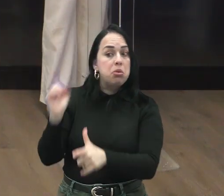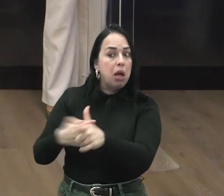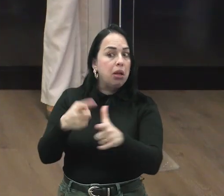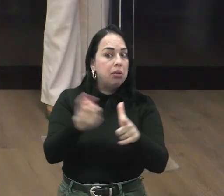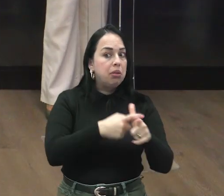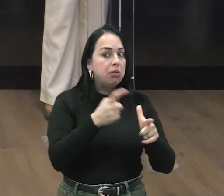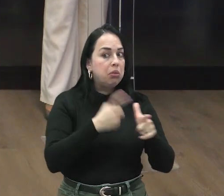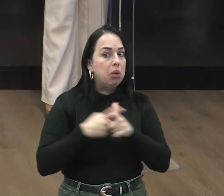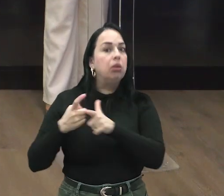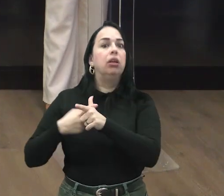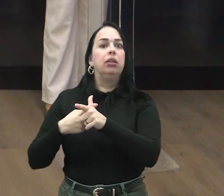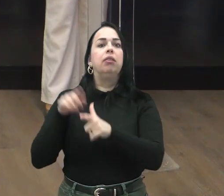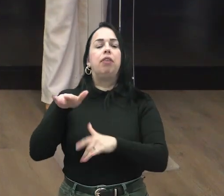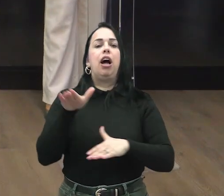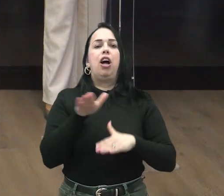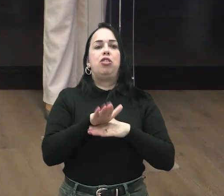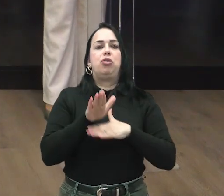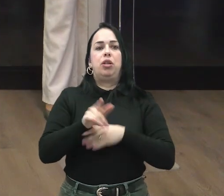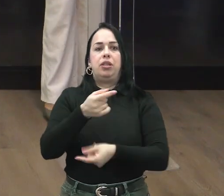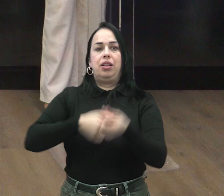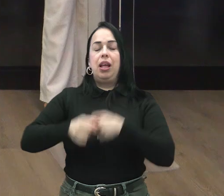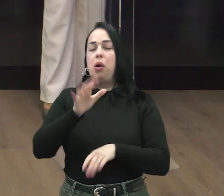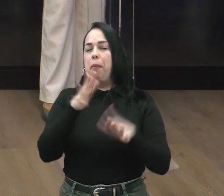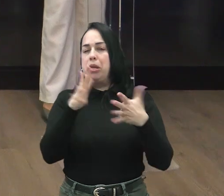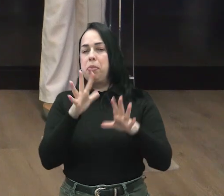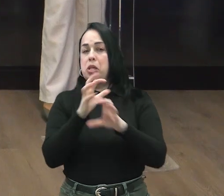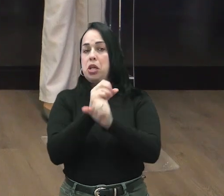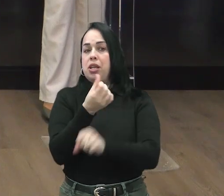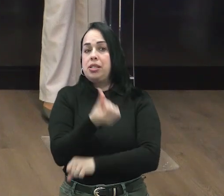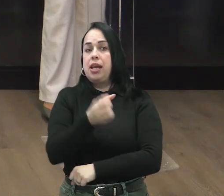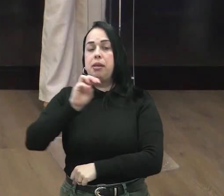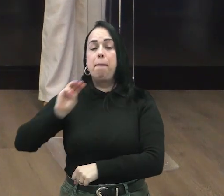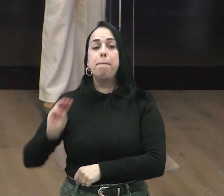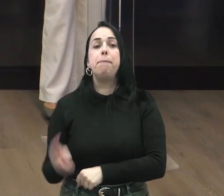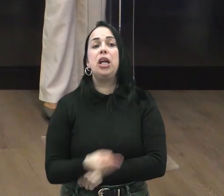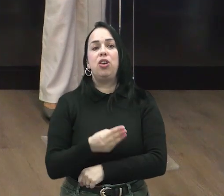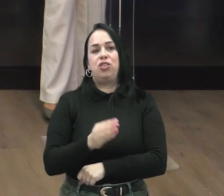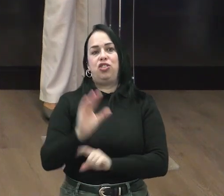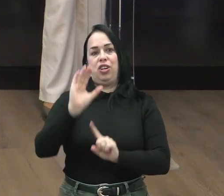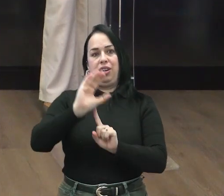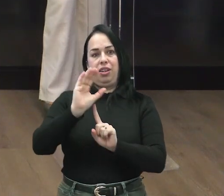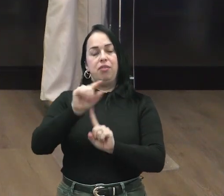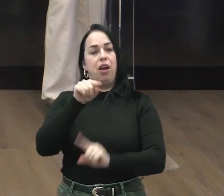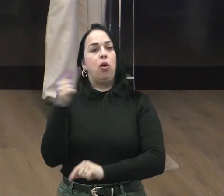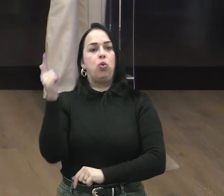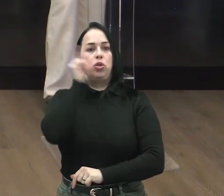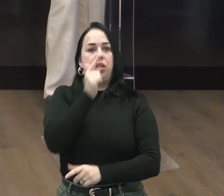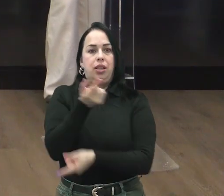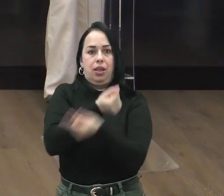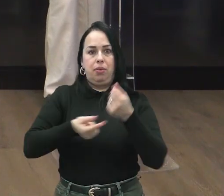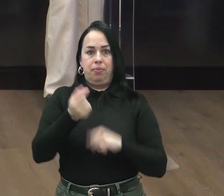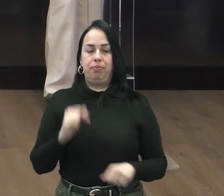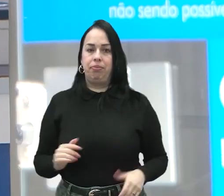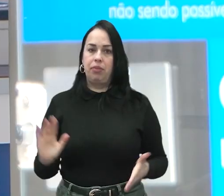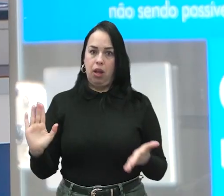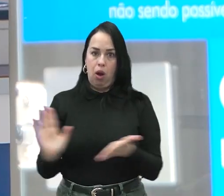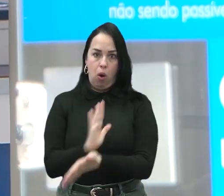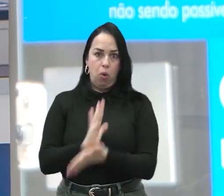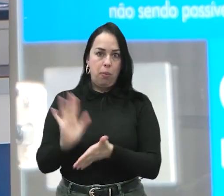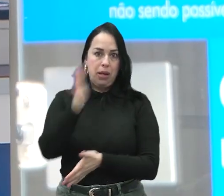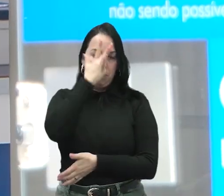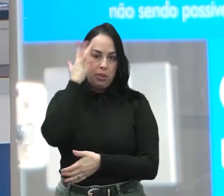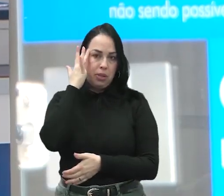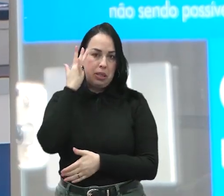tem débitos com a instituição. Quase 6 milhões de clientes podem ser contemplados. Para